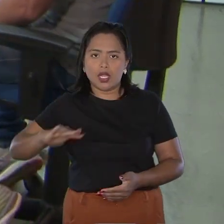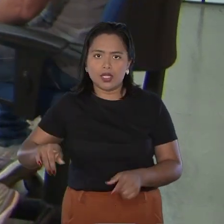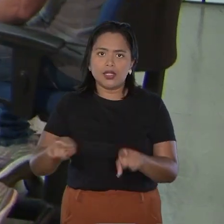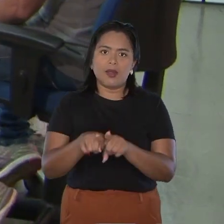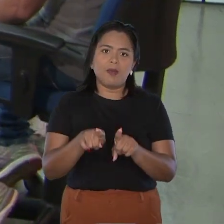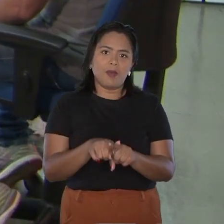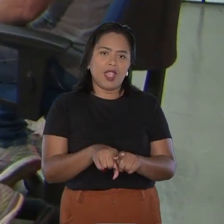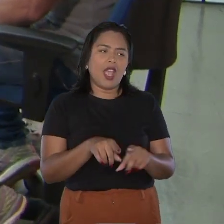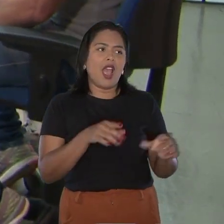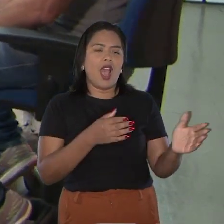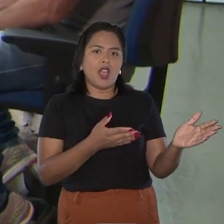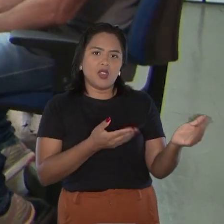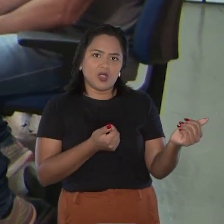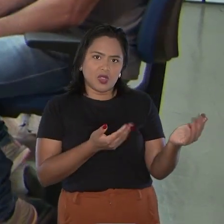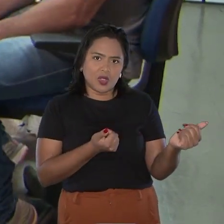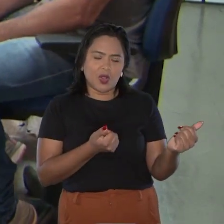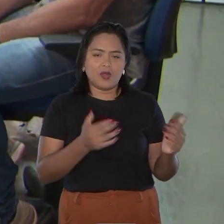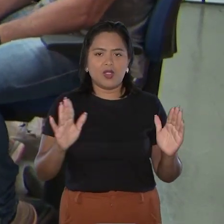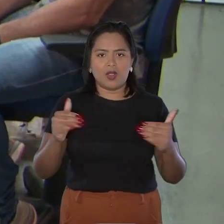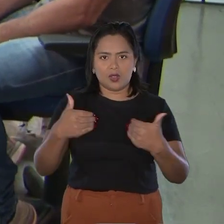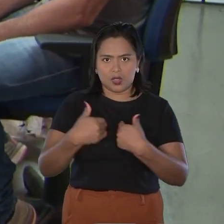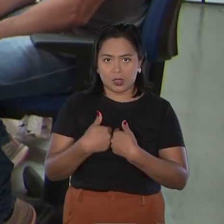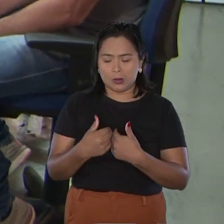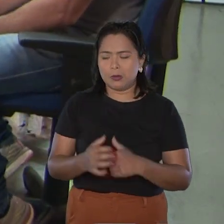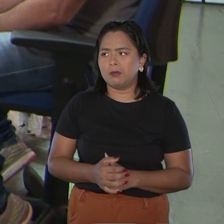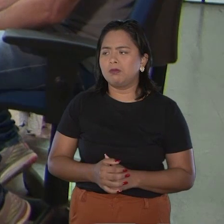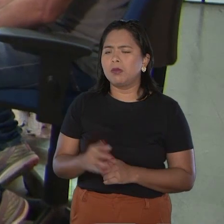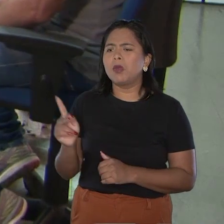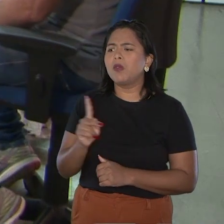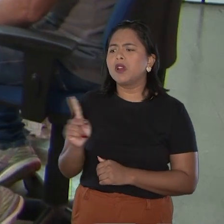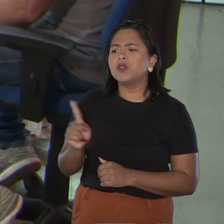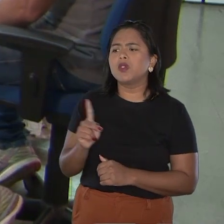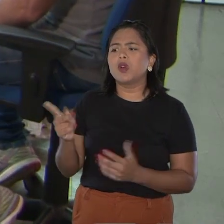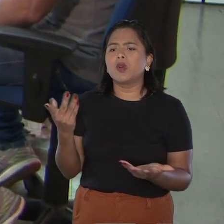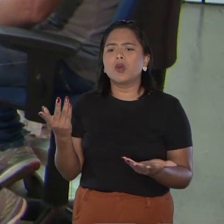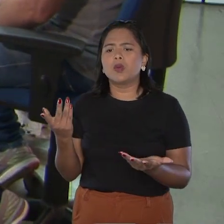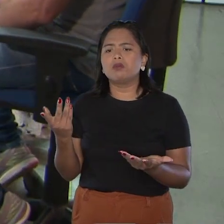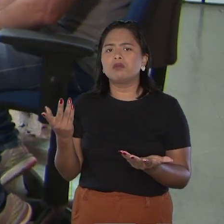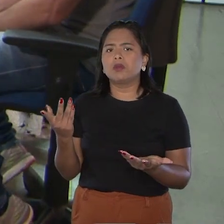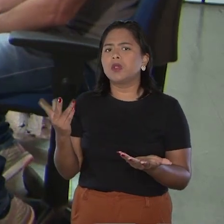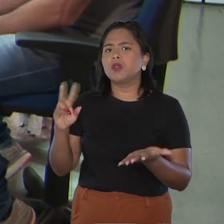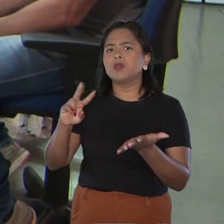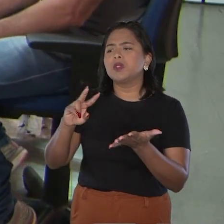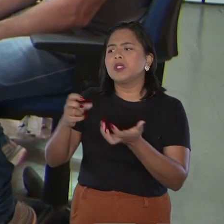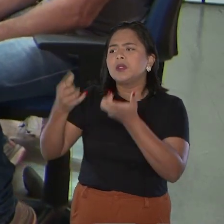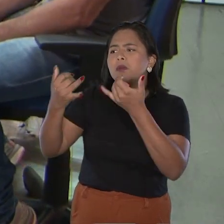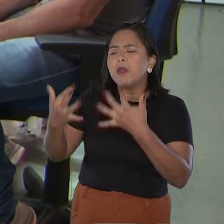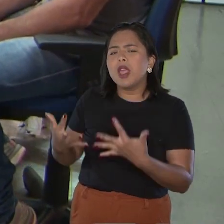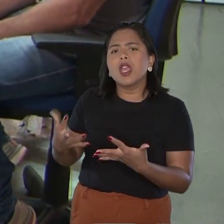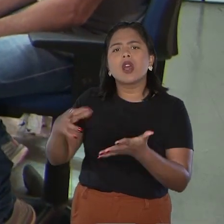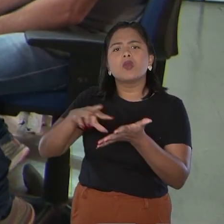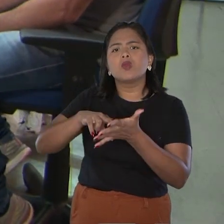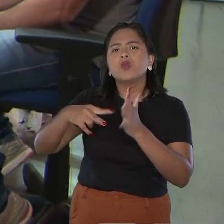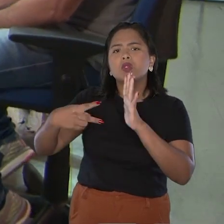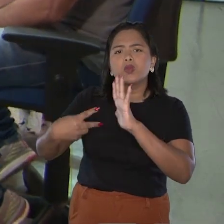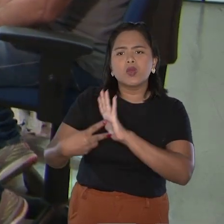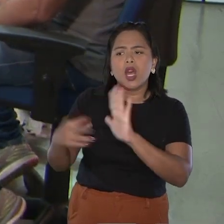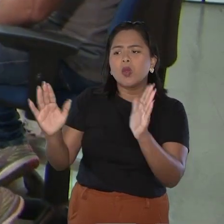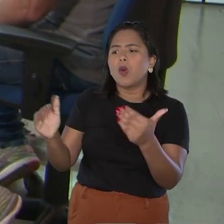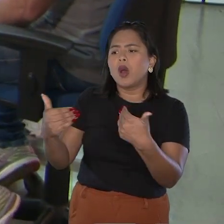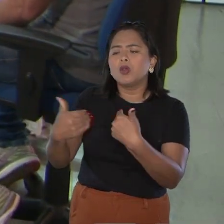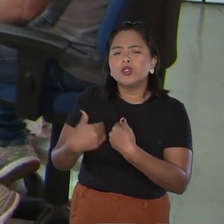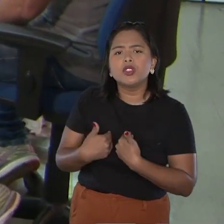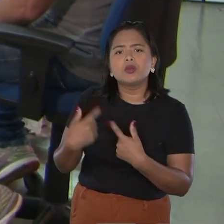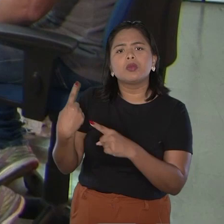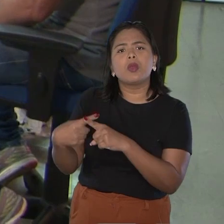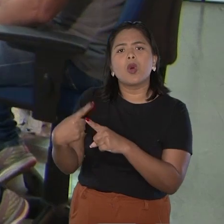presença de vocês professor para iniciar nossa conversa explica pra gente o que é o transtorno do espectro autista Qual a relevância de se